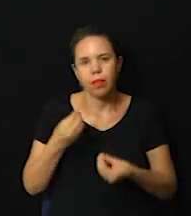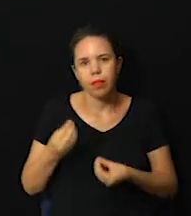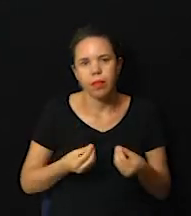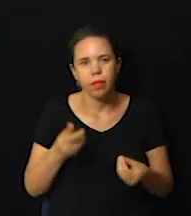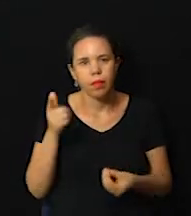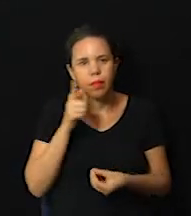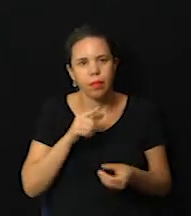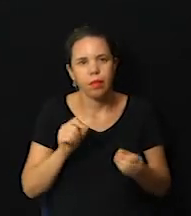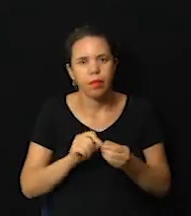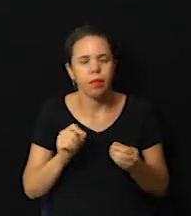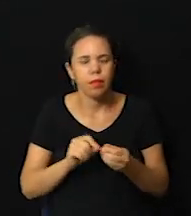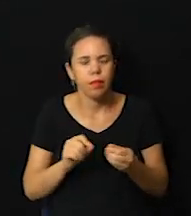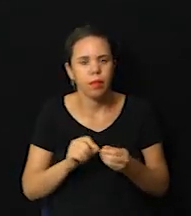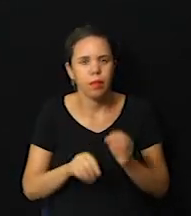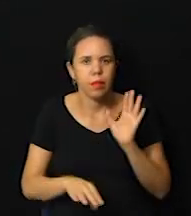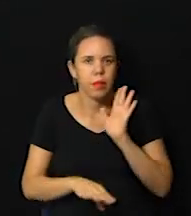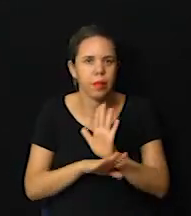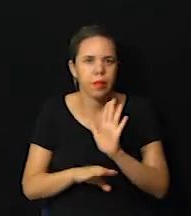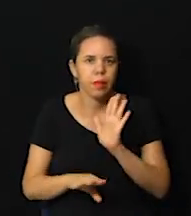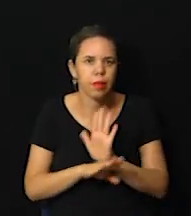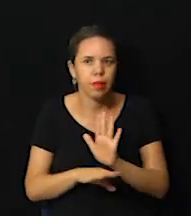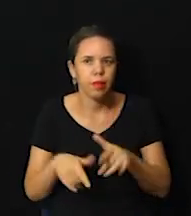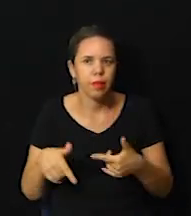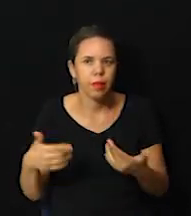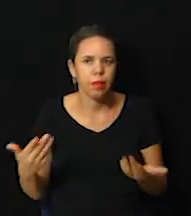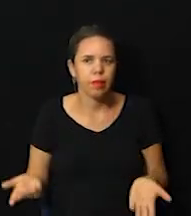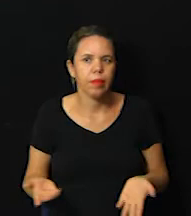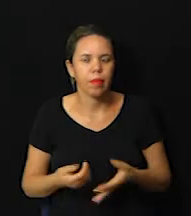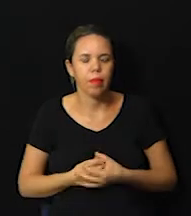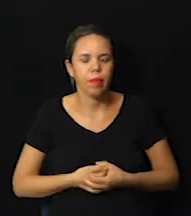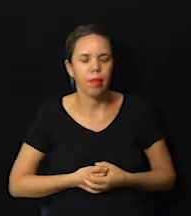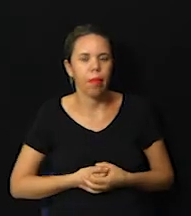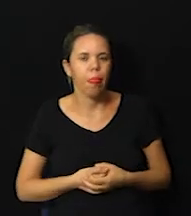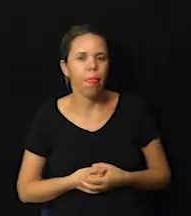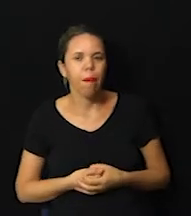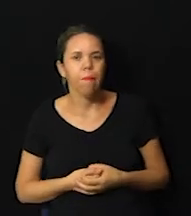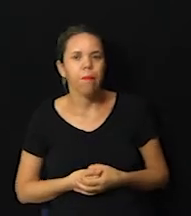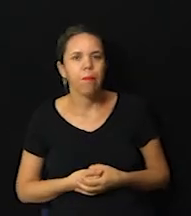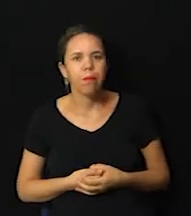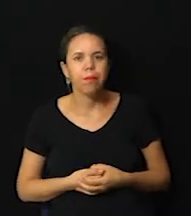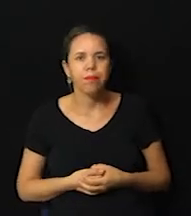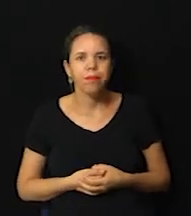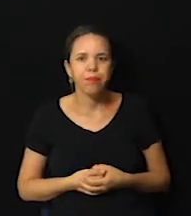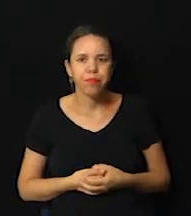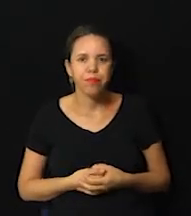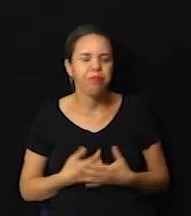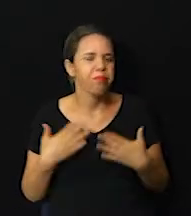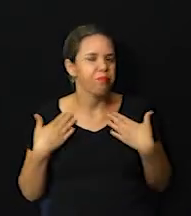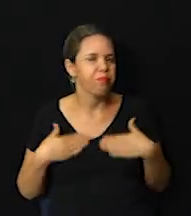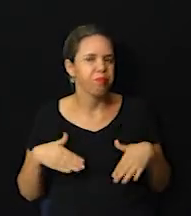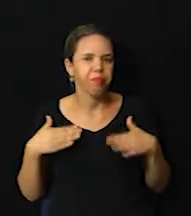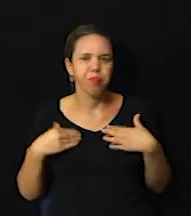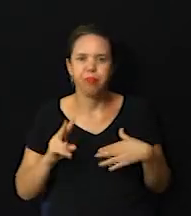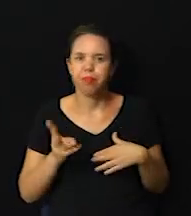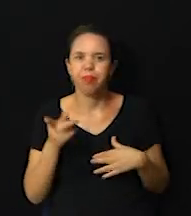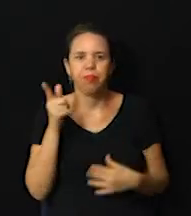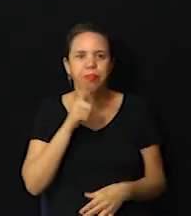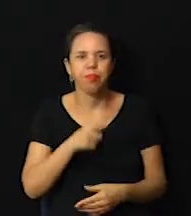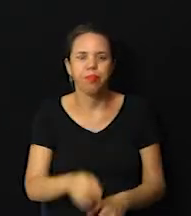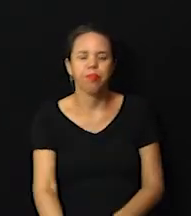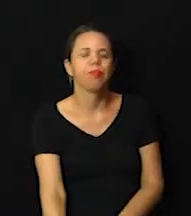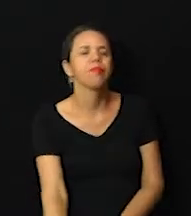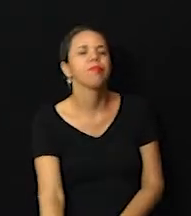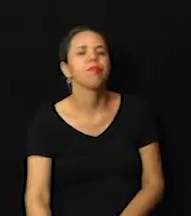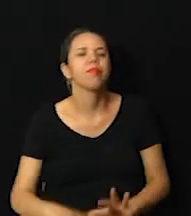que ele consegue fazer para agregar o nosso trabalho, né, para fortalecer. Mas é super tranquilo, a gente sempre consegue encaixar